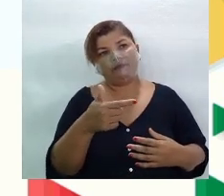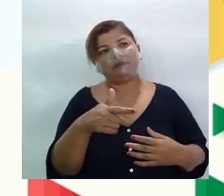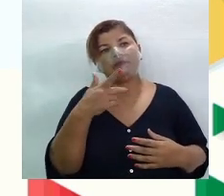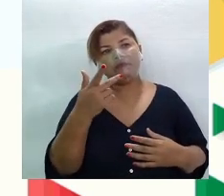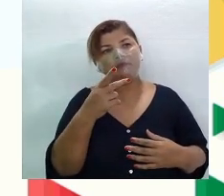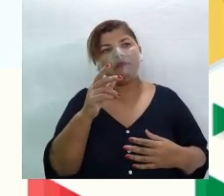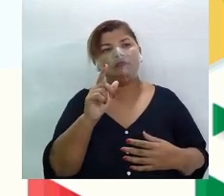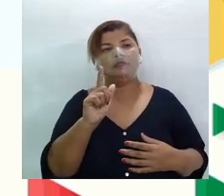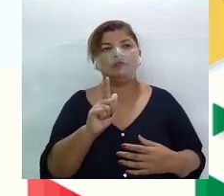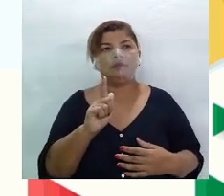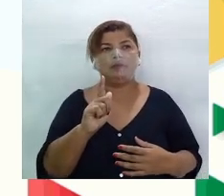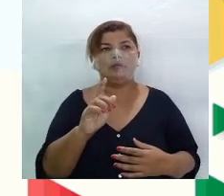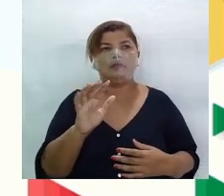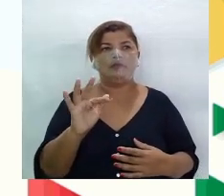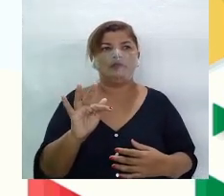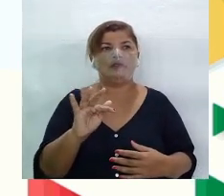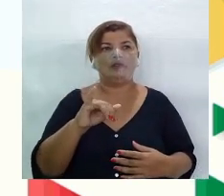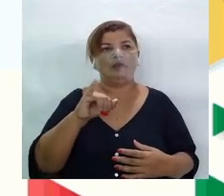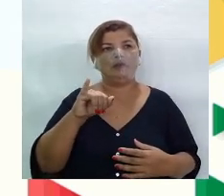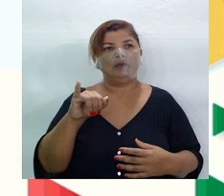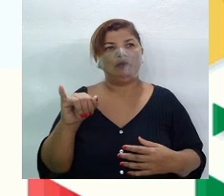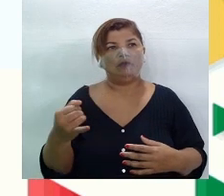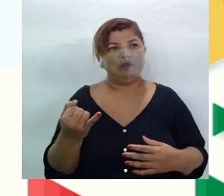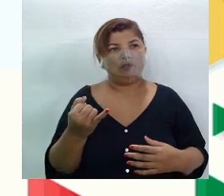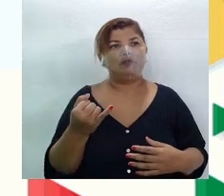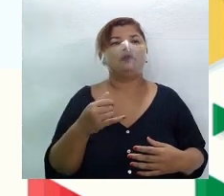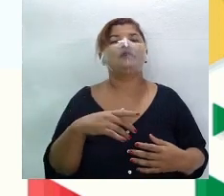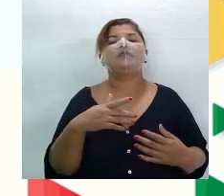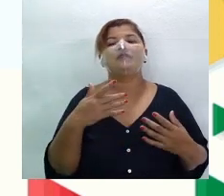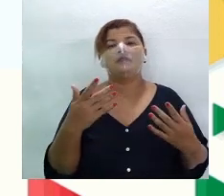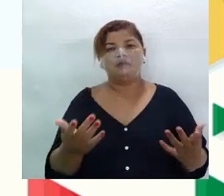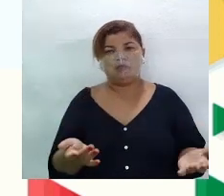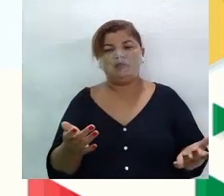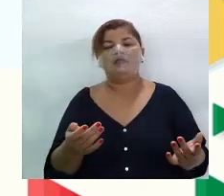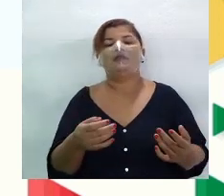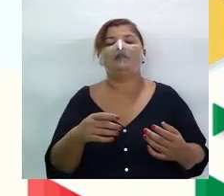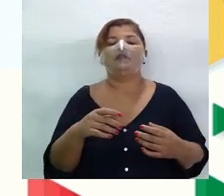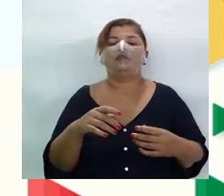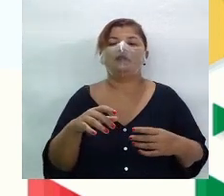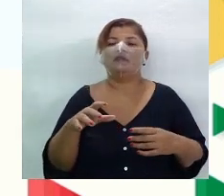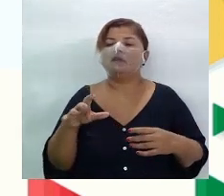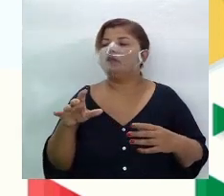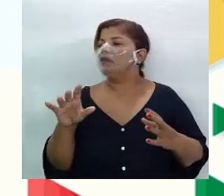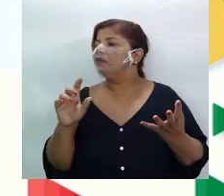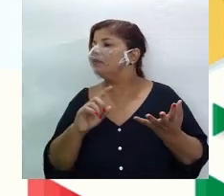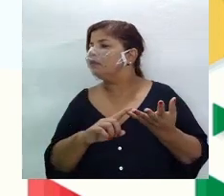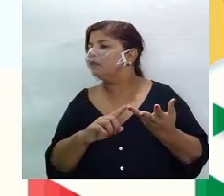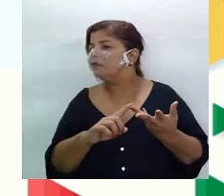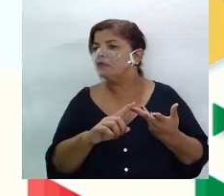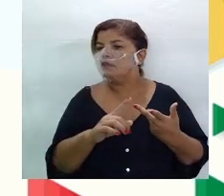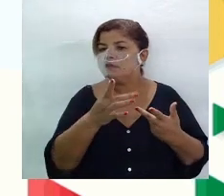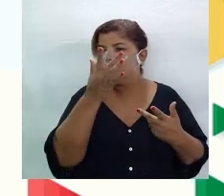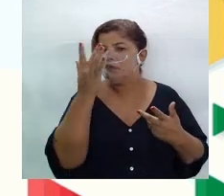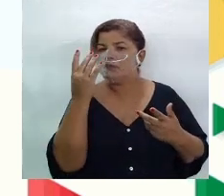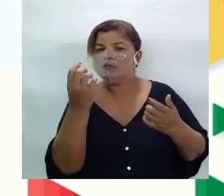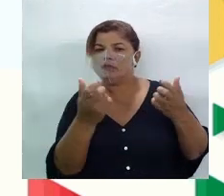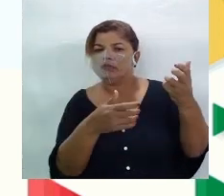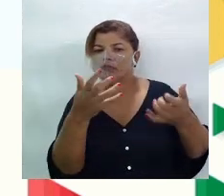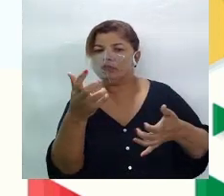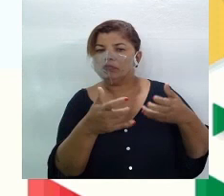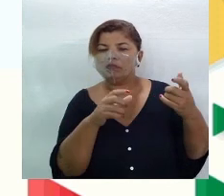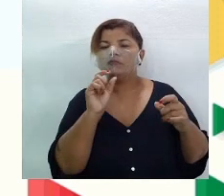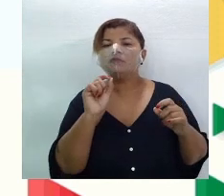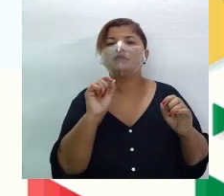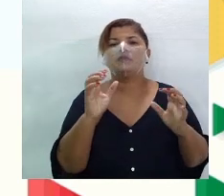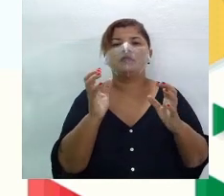Gilberto Freire aproveitou-se de sua passagem pelo jornal A Província, para coletar o que de mais significativo aconteceu no